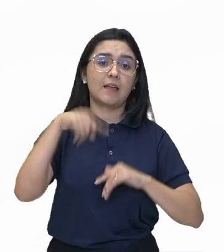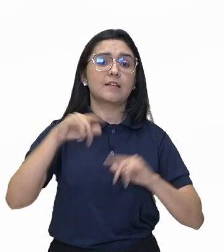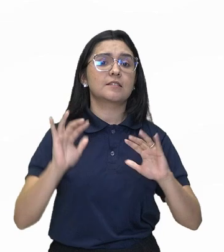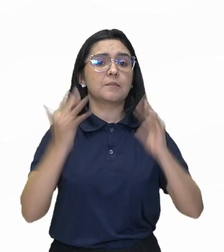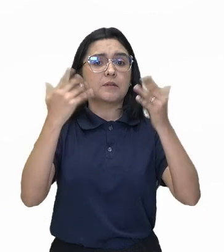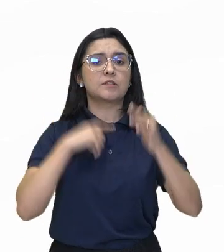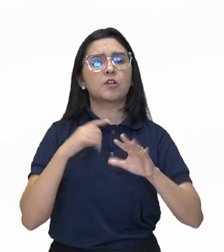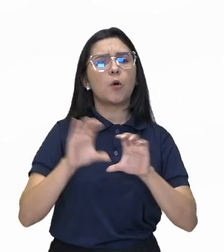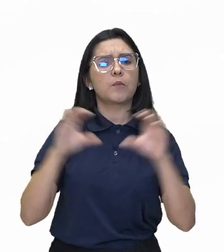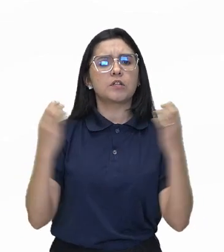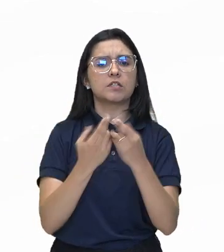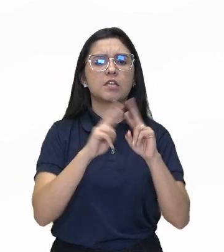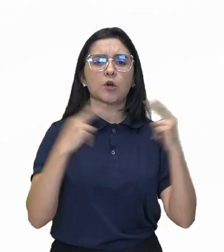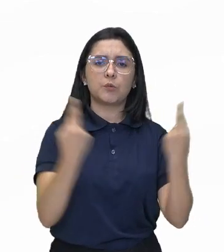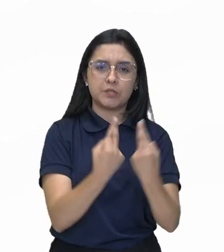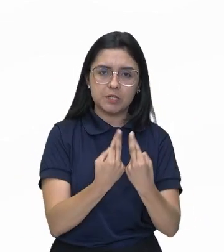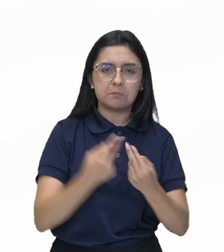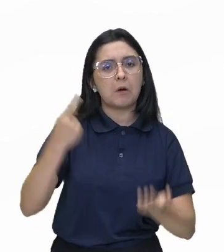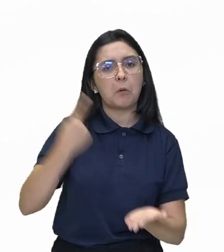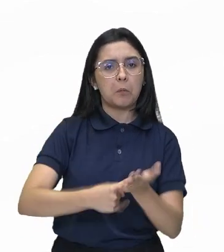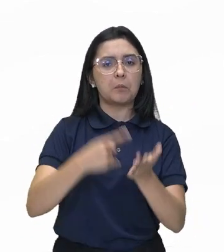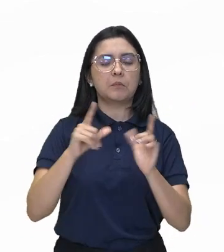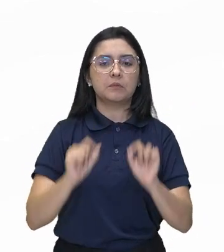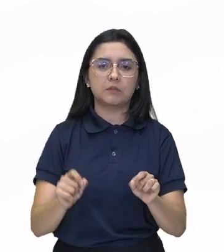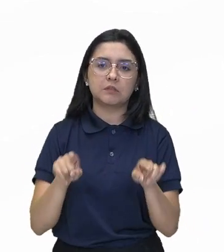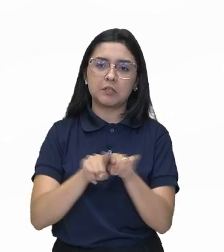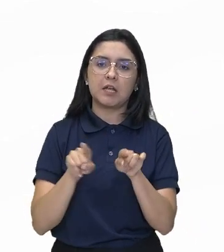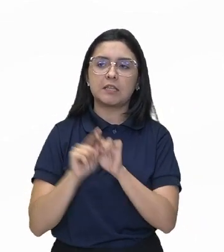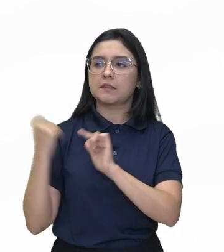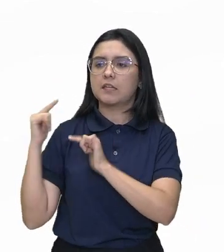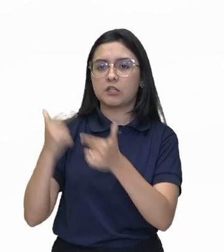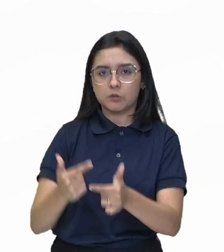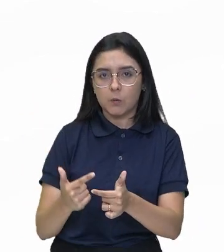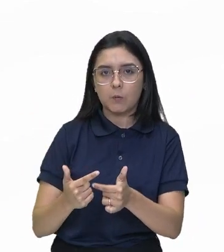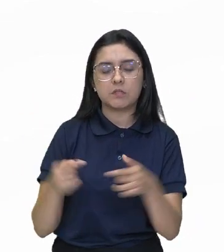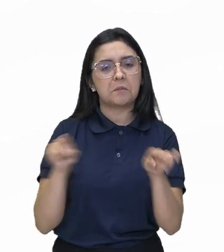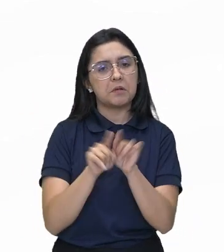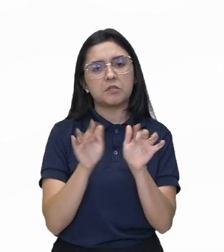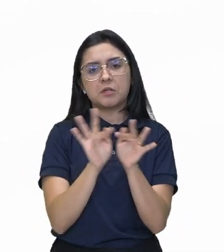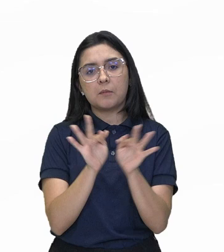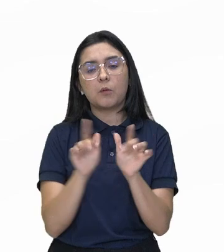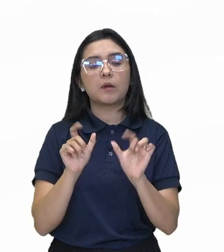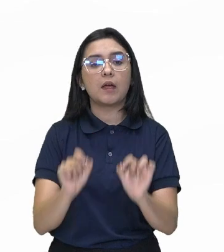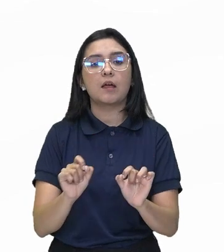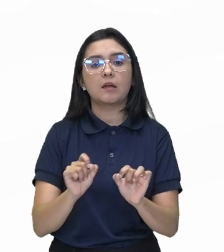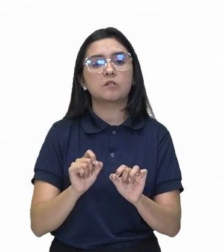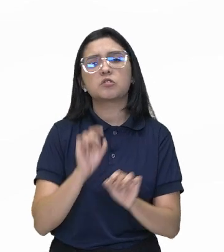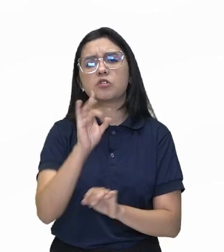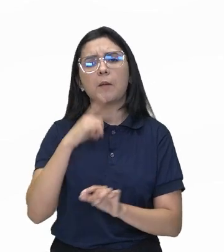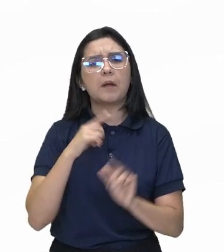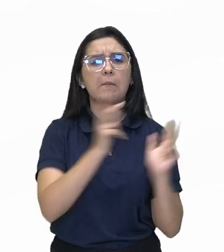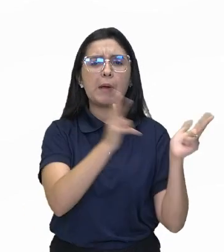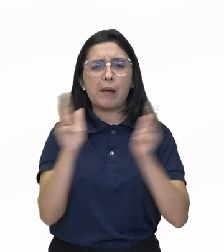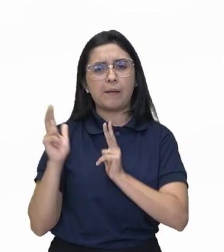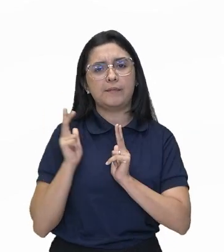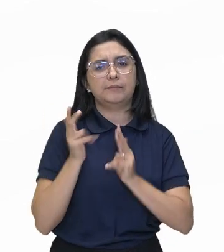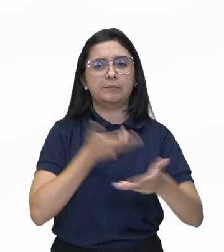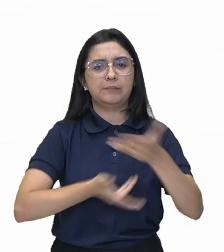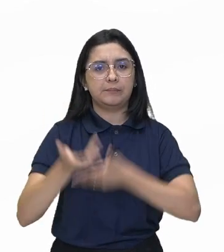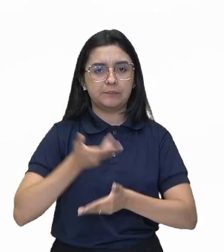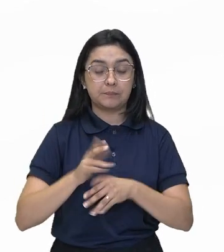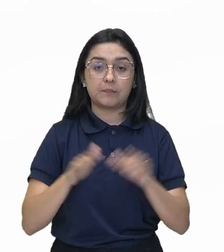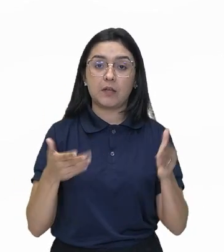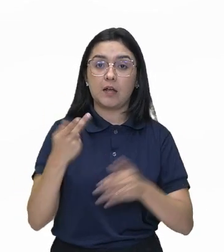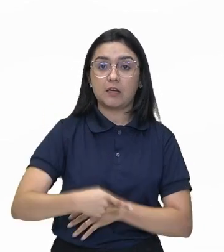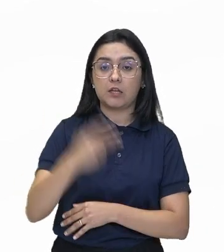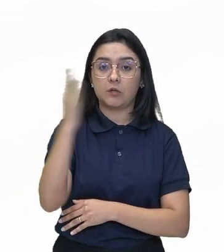para marcar ocasiões especiais, honrar tradições ou simplesmente para se divertir. No